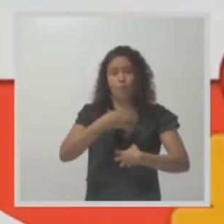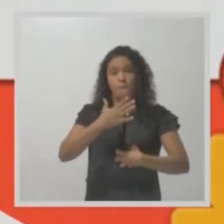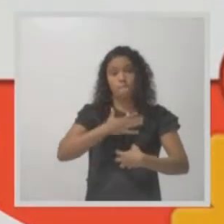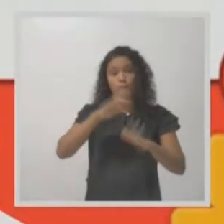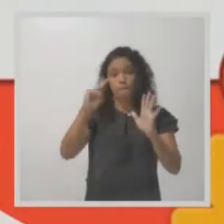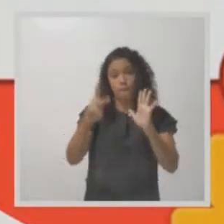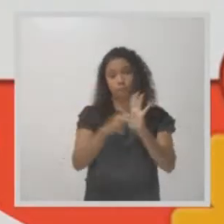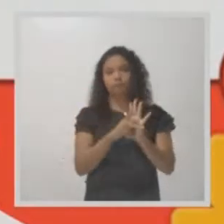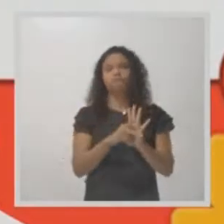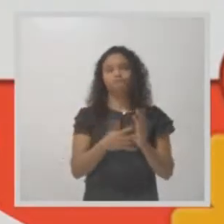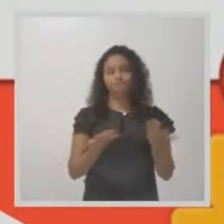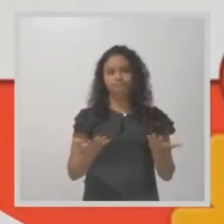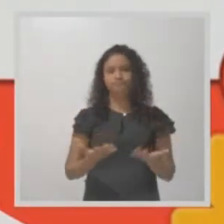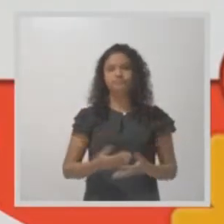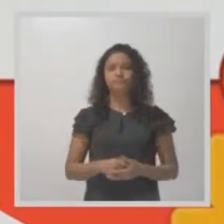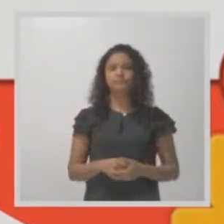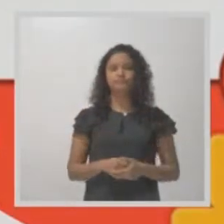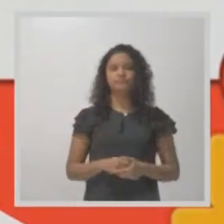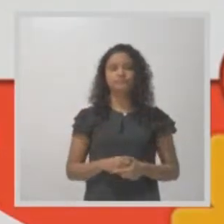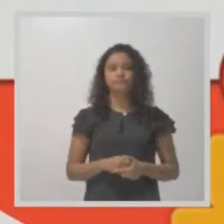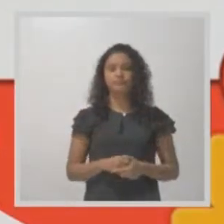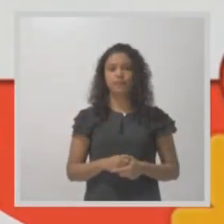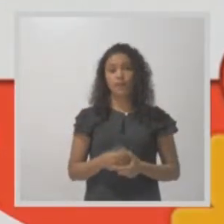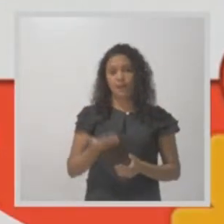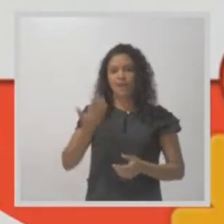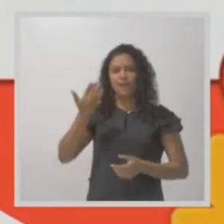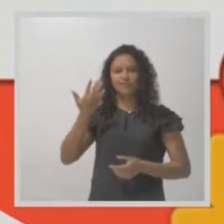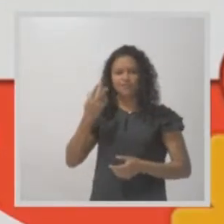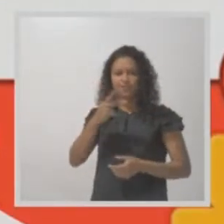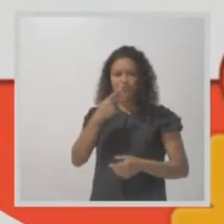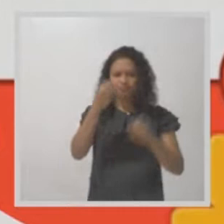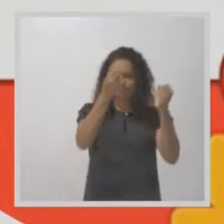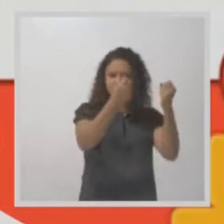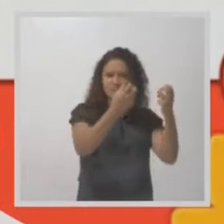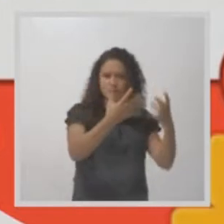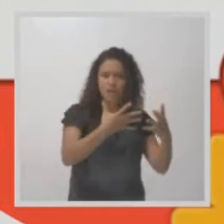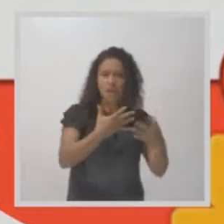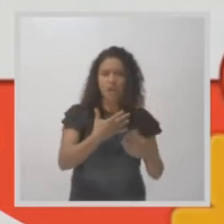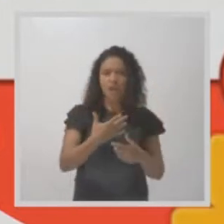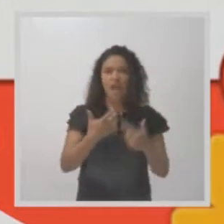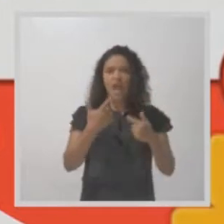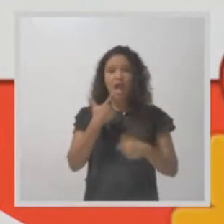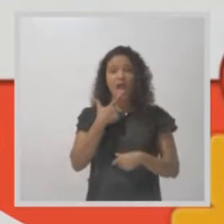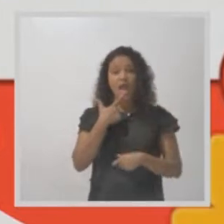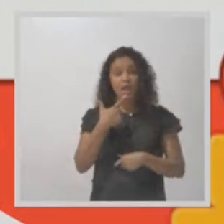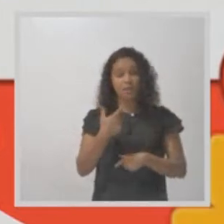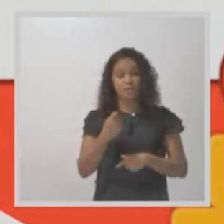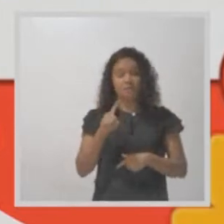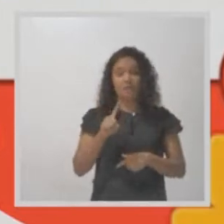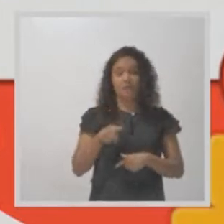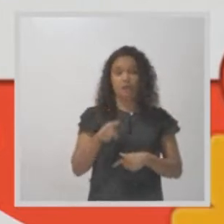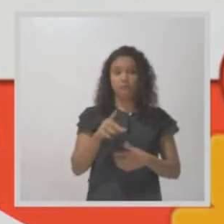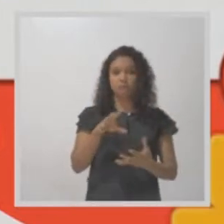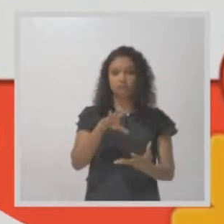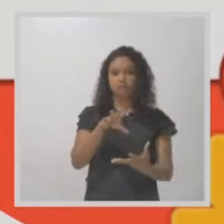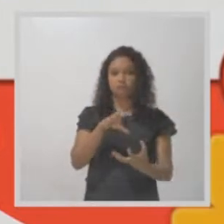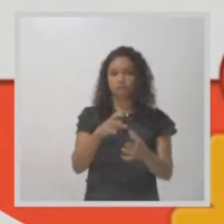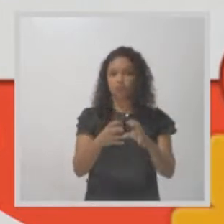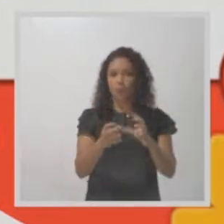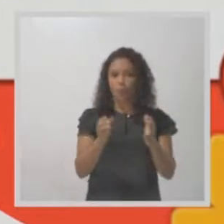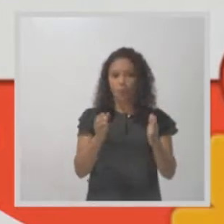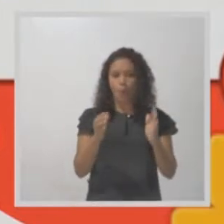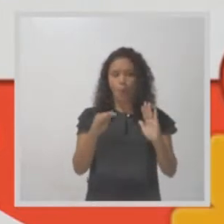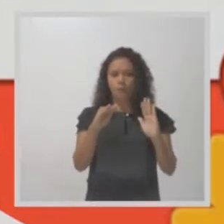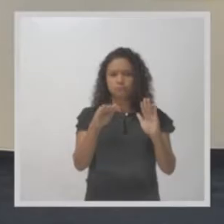Mas como nós havíamos conversado antes, o quê? A língua, ela é uma forma. Como